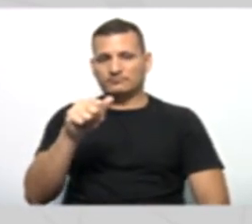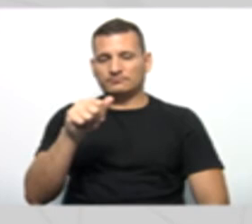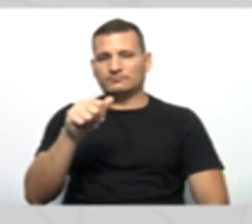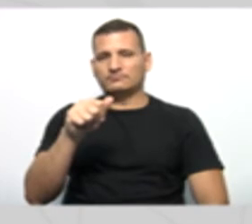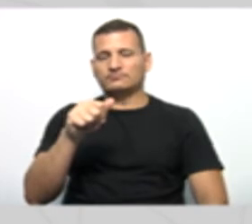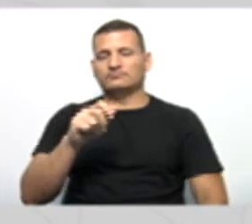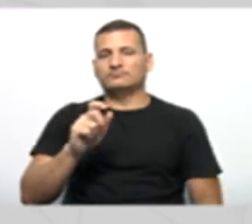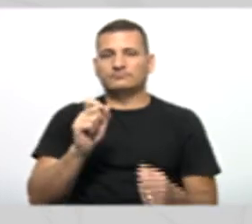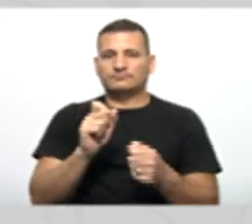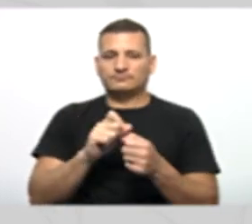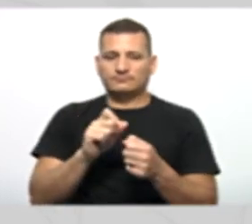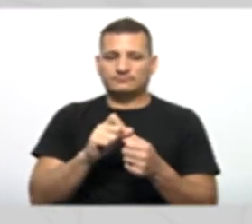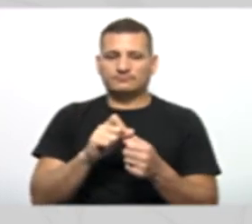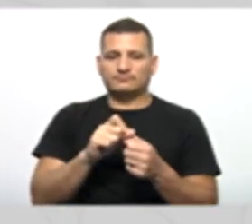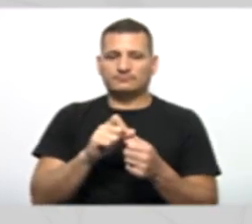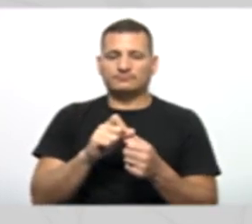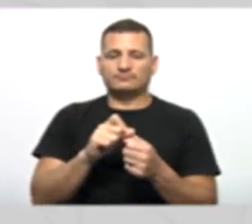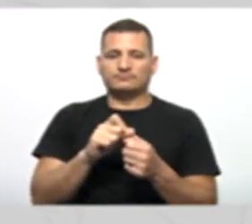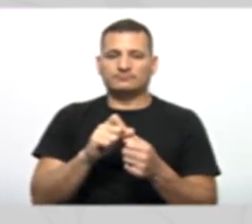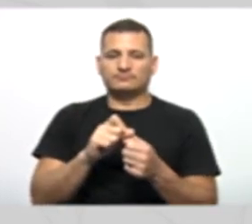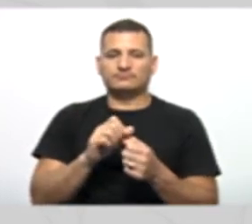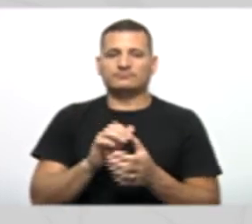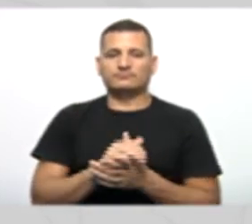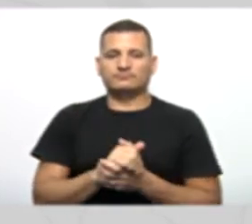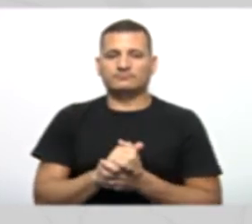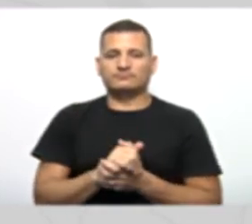Ela fez Create Table Disciplinas,